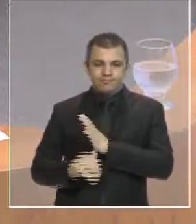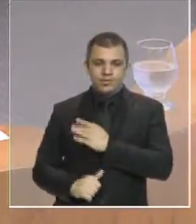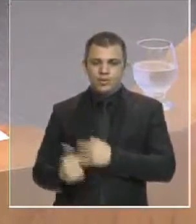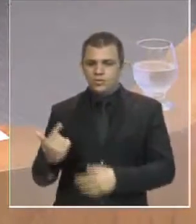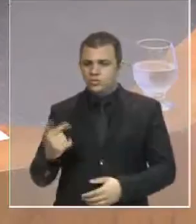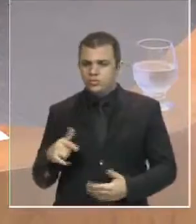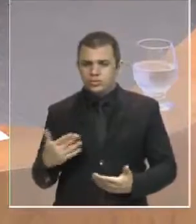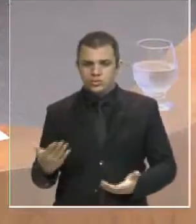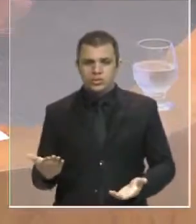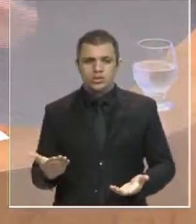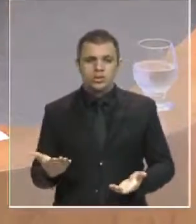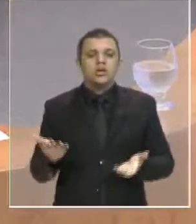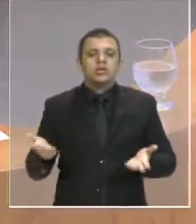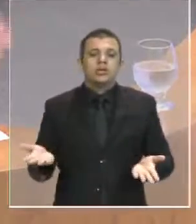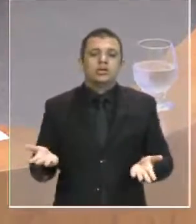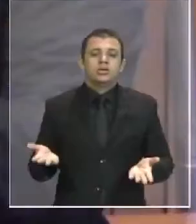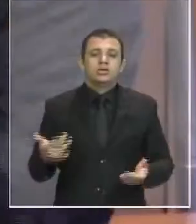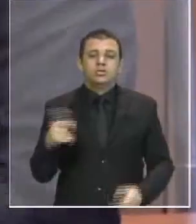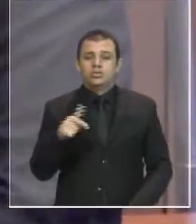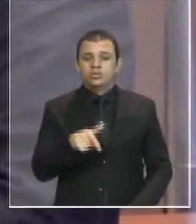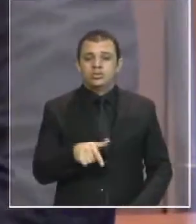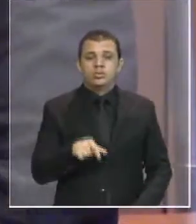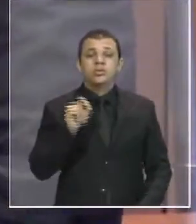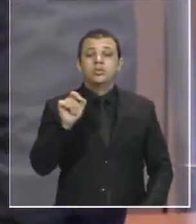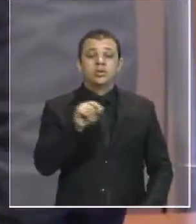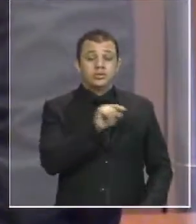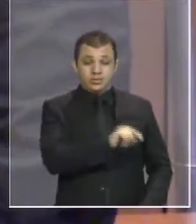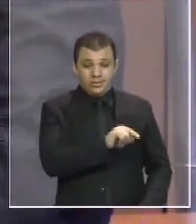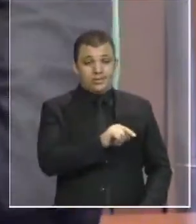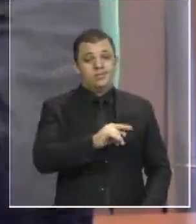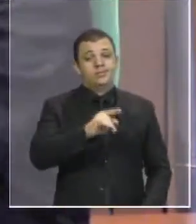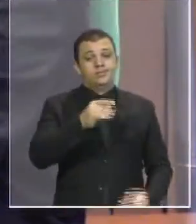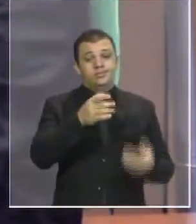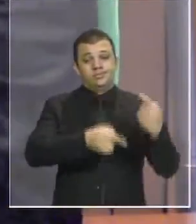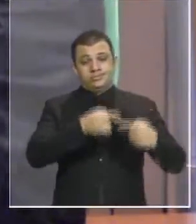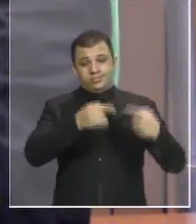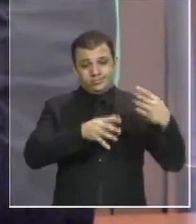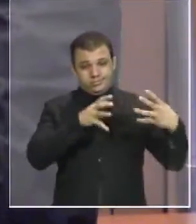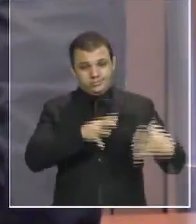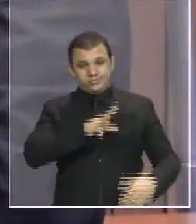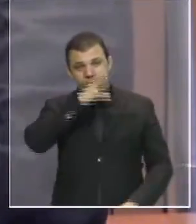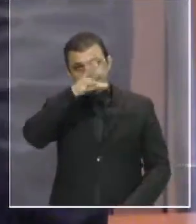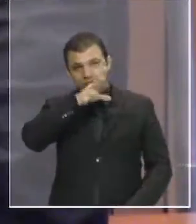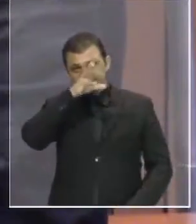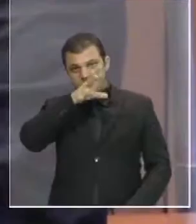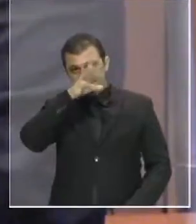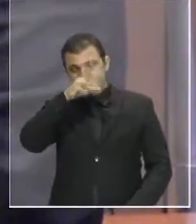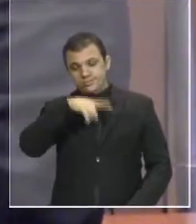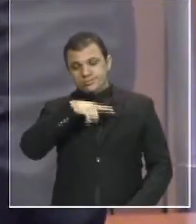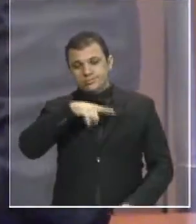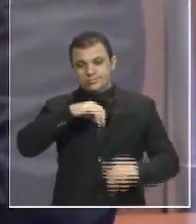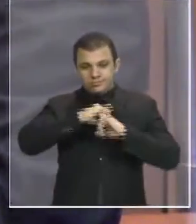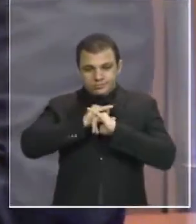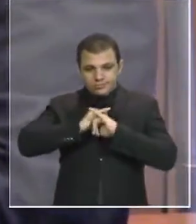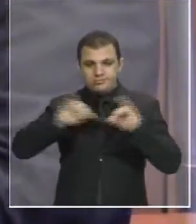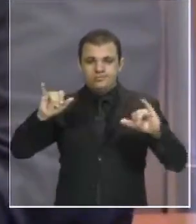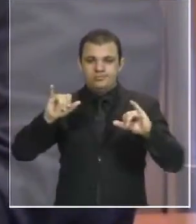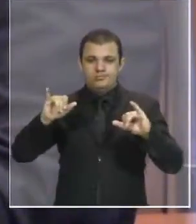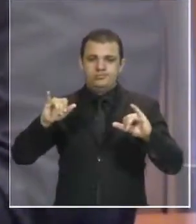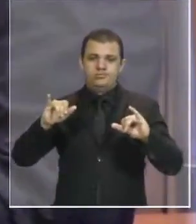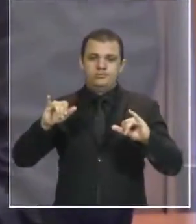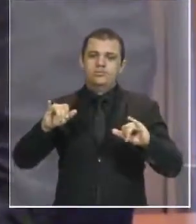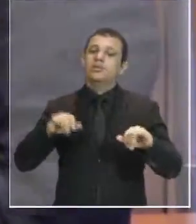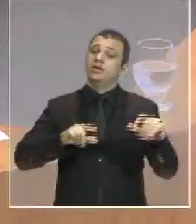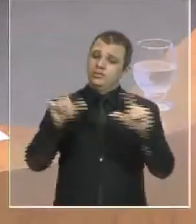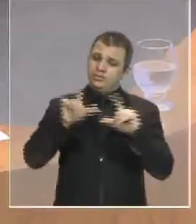Há o factoide político criado para a imprensa do Maranhão, que inclusive TV repercutiu.